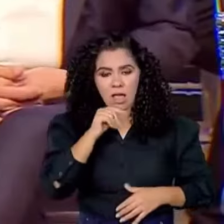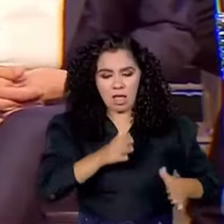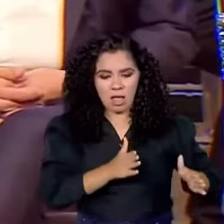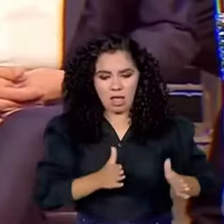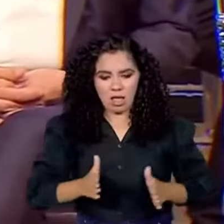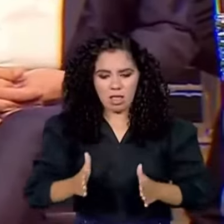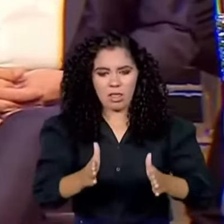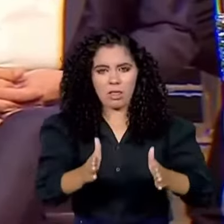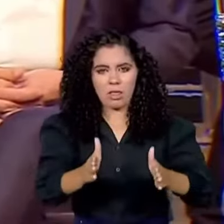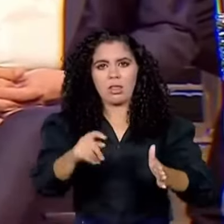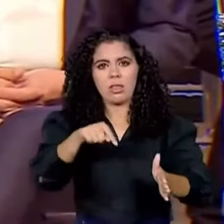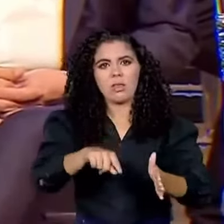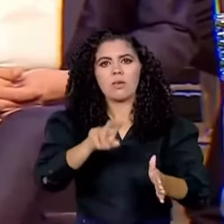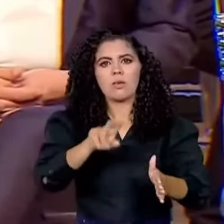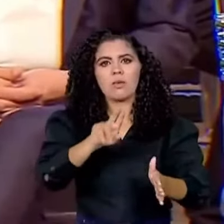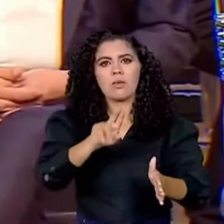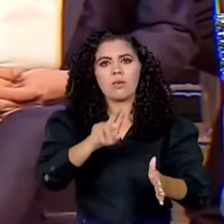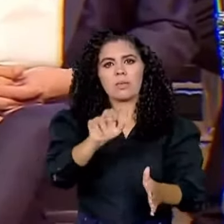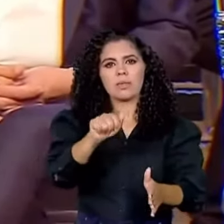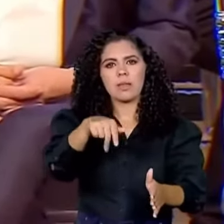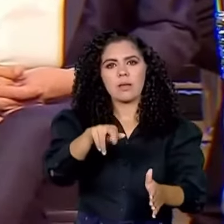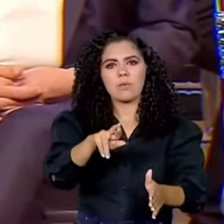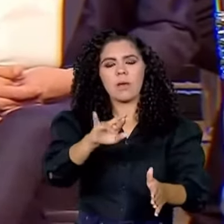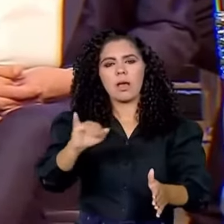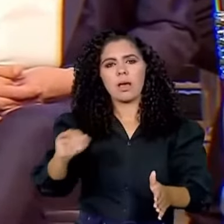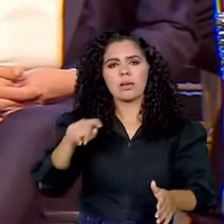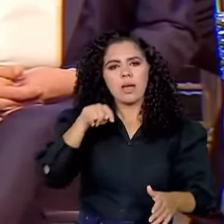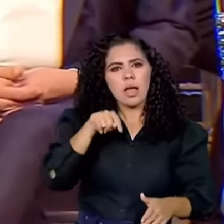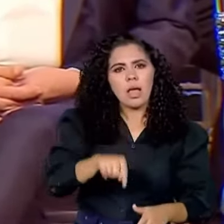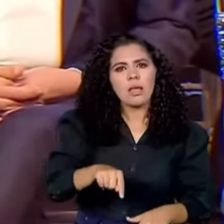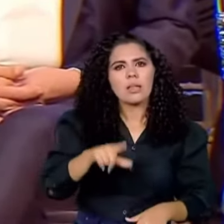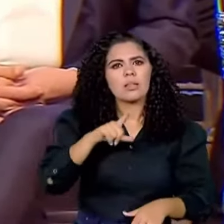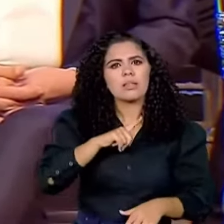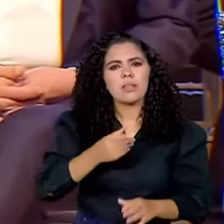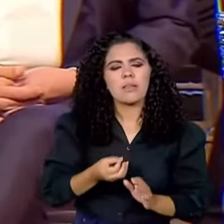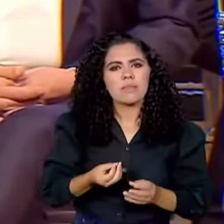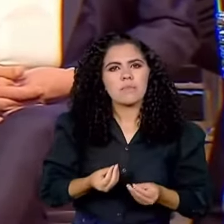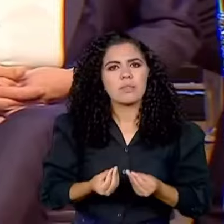eu fico imaginando quantos benefícios ele trouxe para essa região.